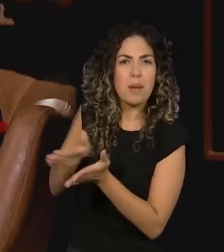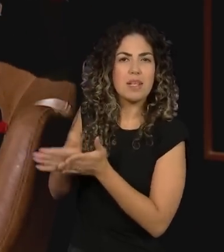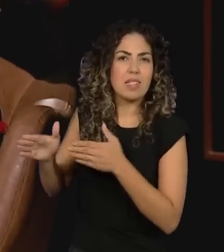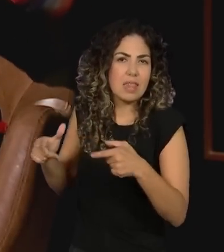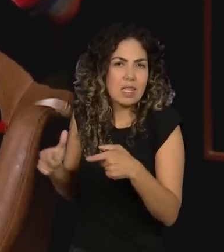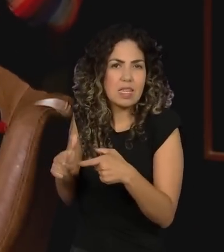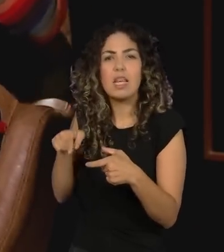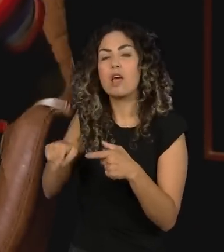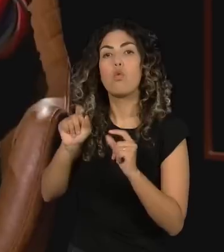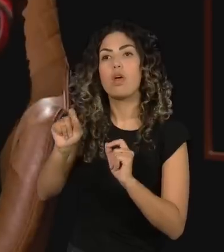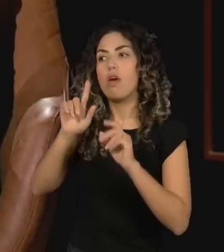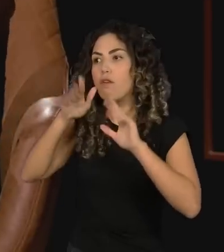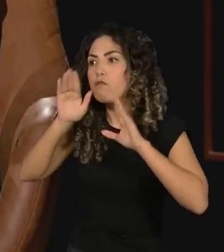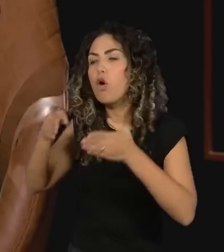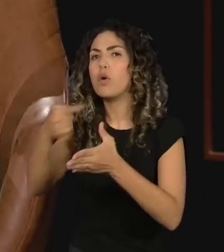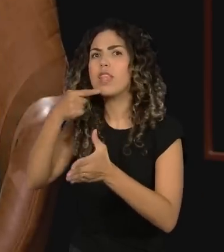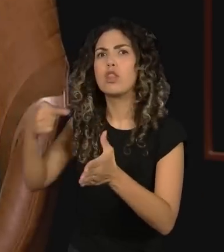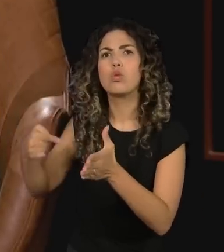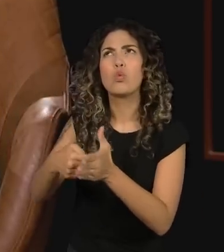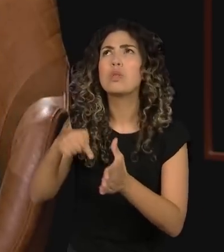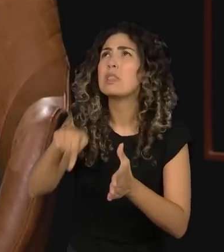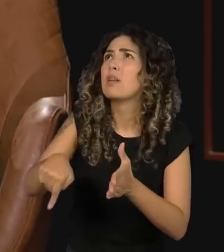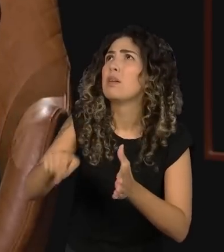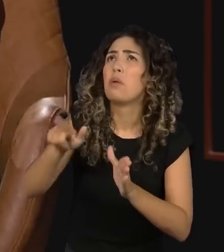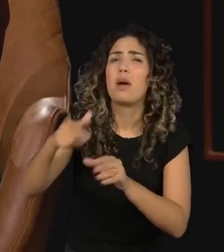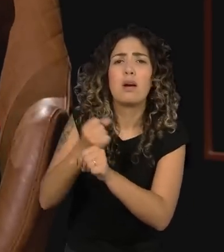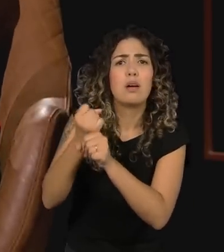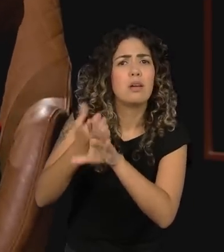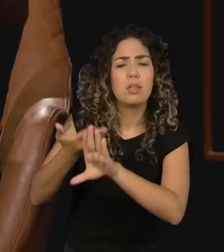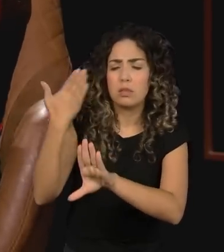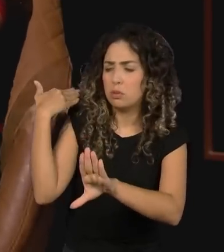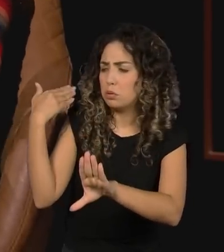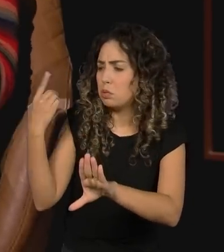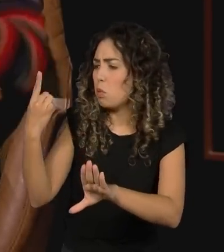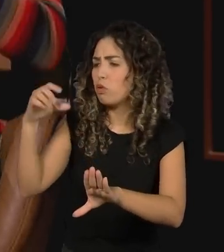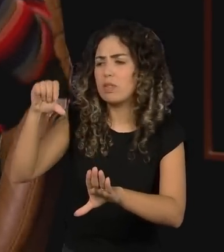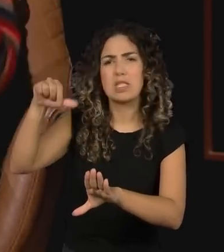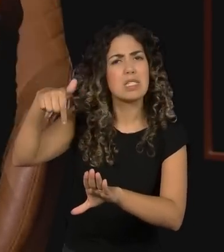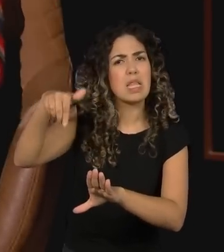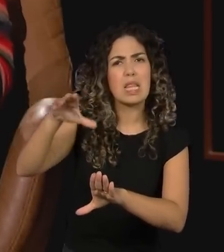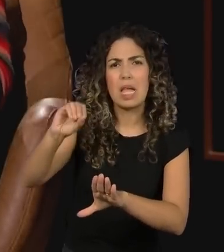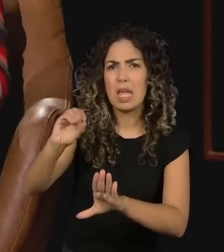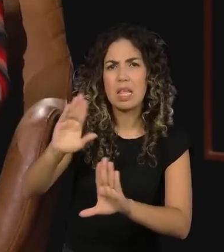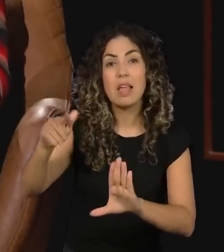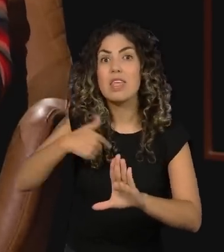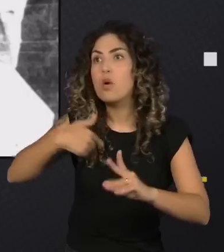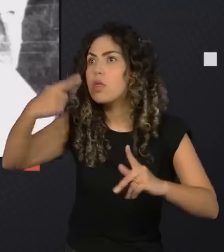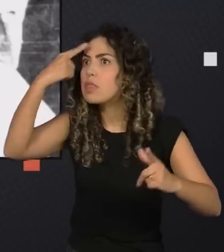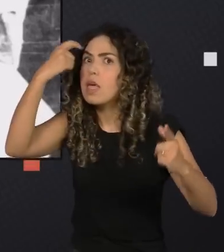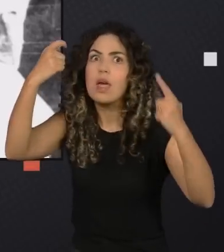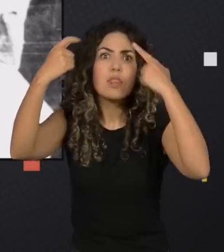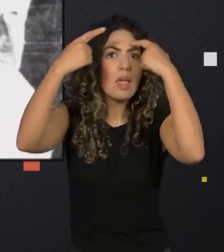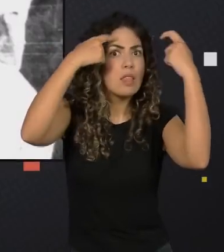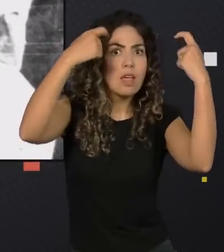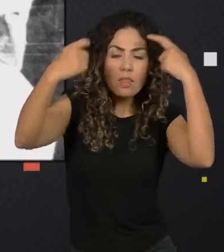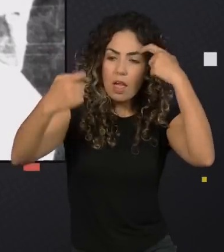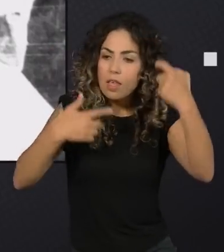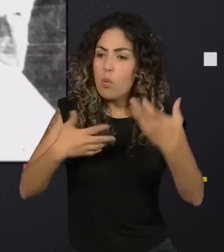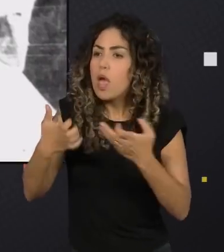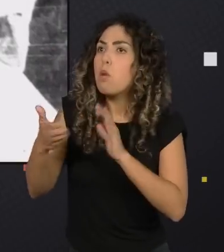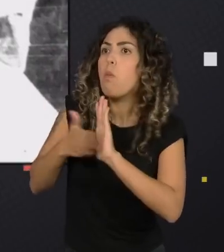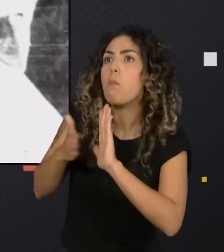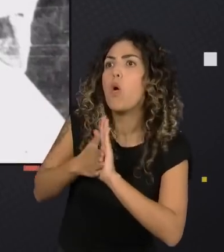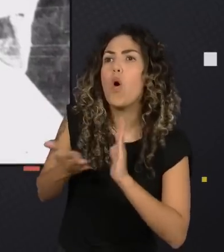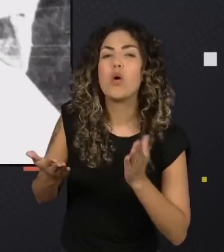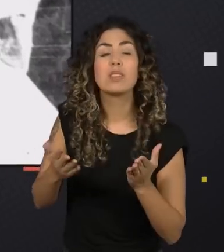denúncias. Isso eu estou falando dos anos 70, né? Eu tinha muitas ideias para a pauta. Eu queria, sabe,